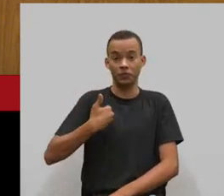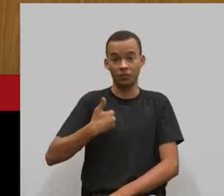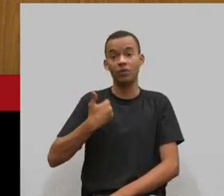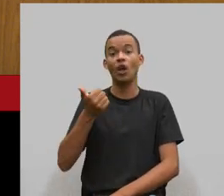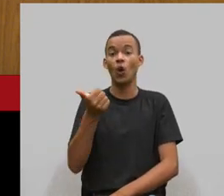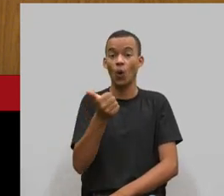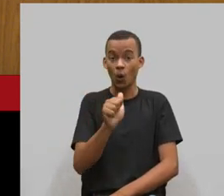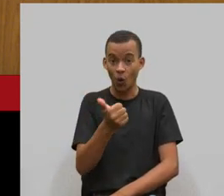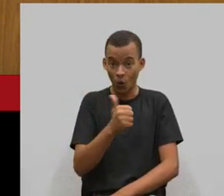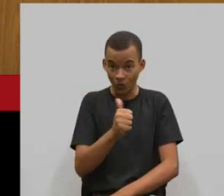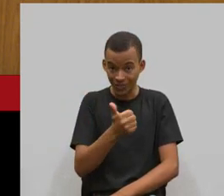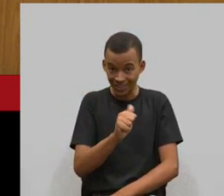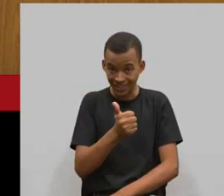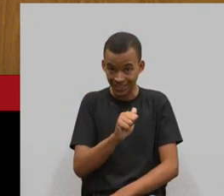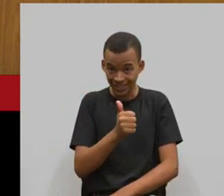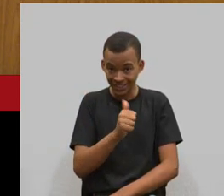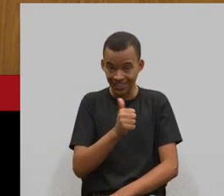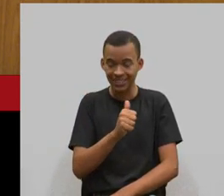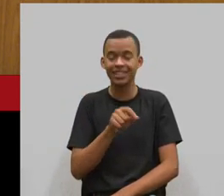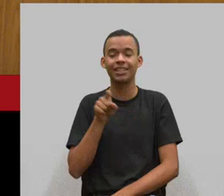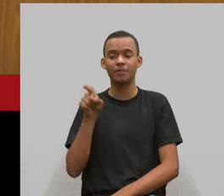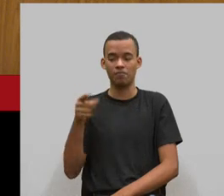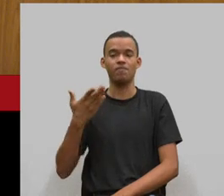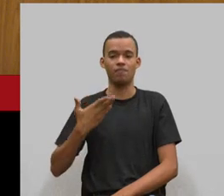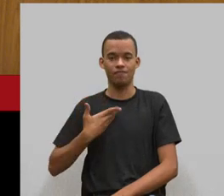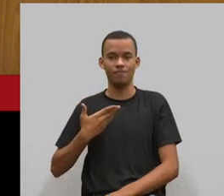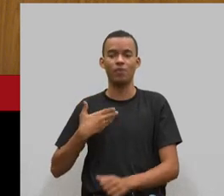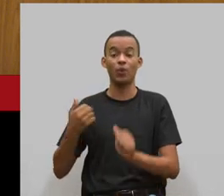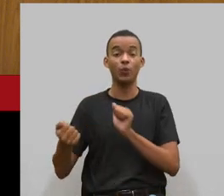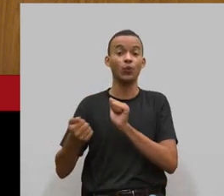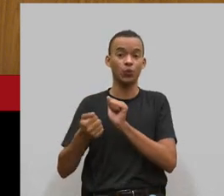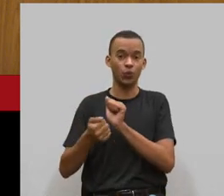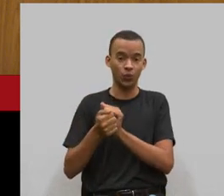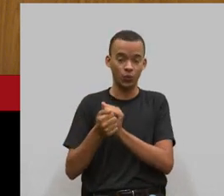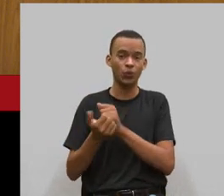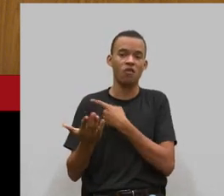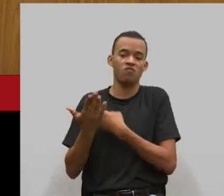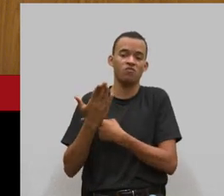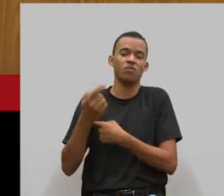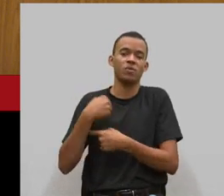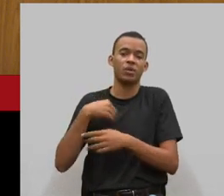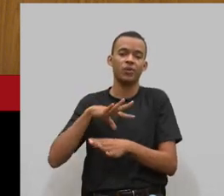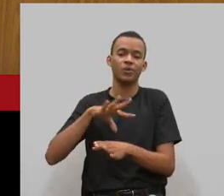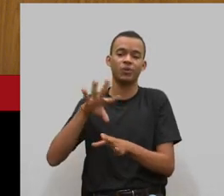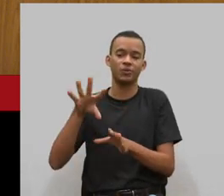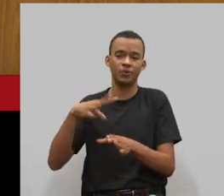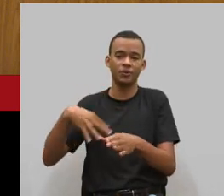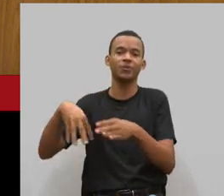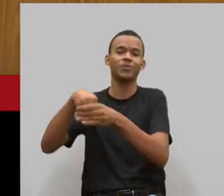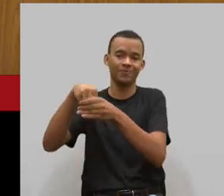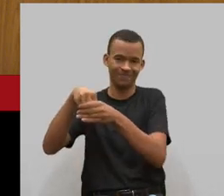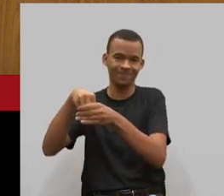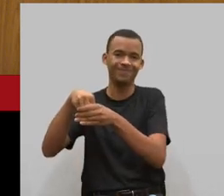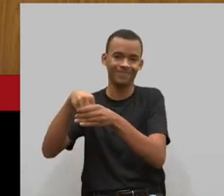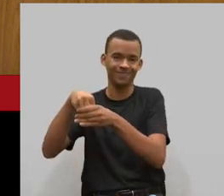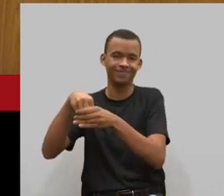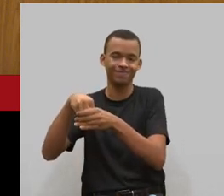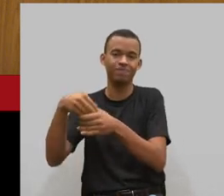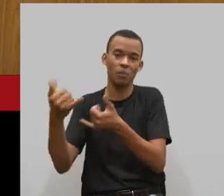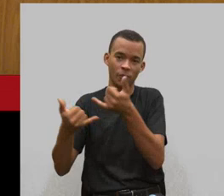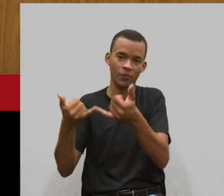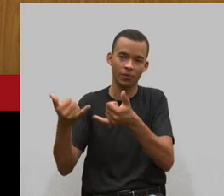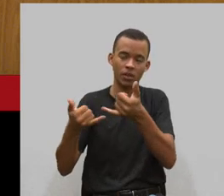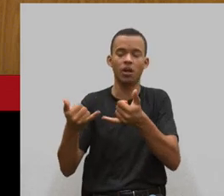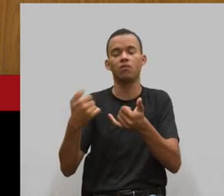amigos onde que eh tenho muito eh agradecer a todos eles por tudo que eu